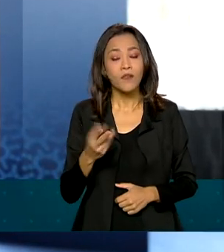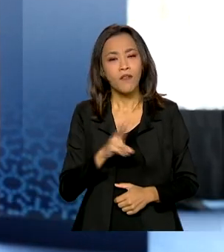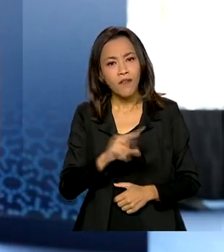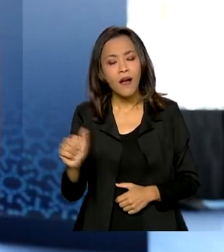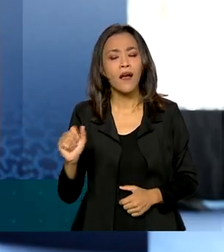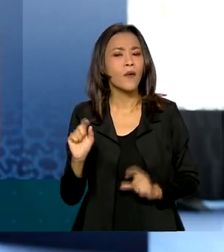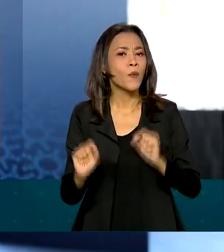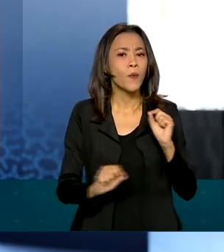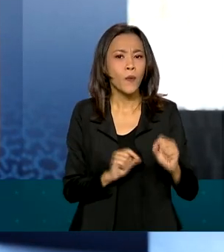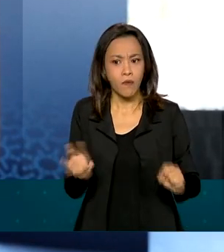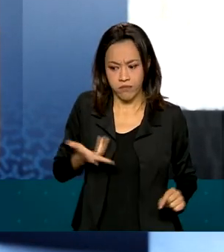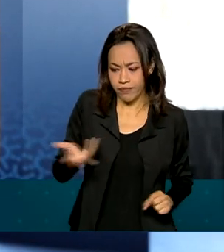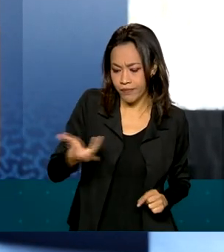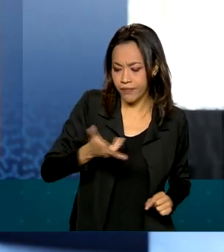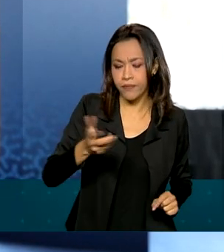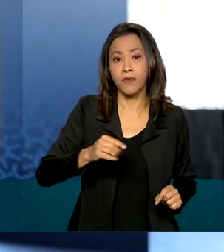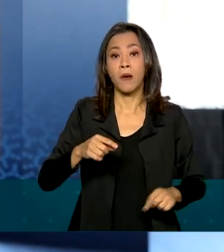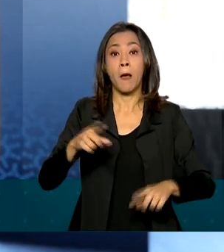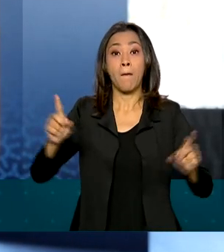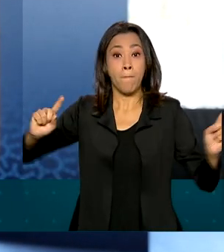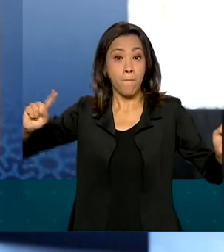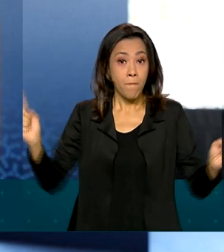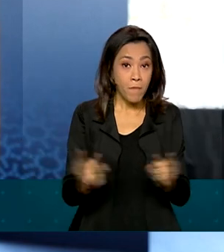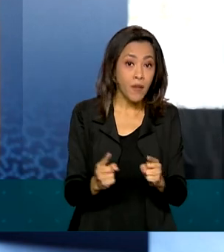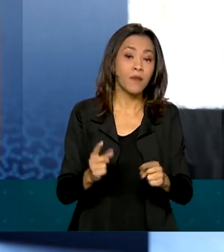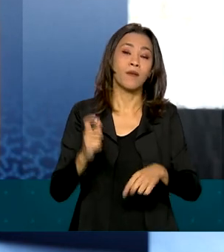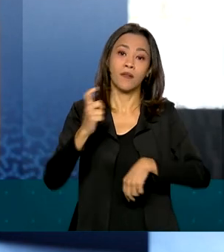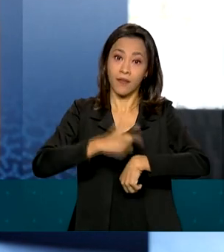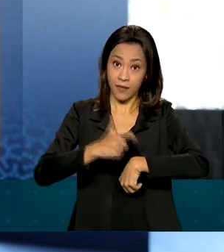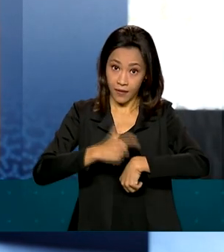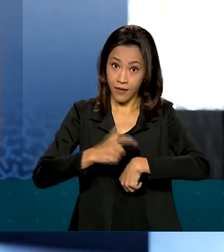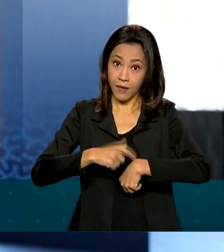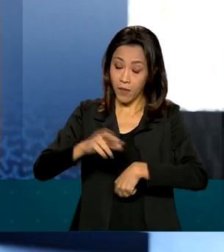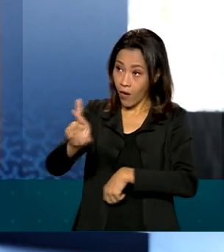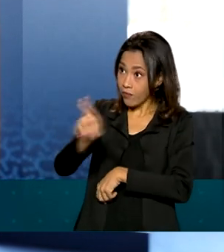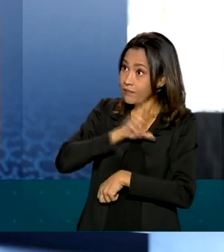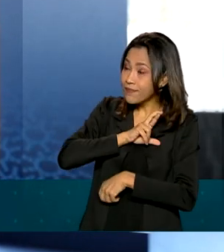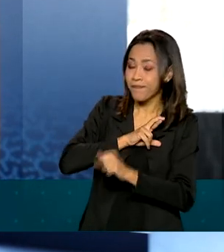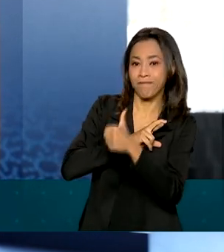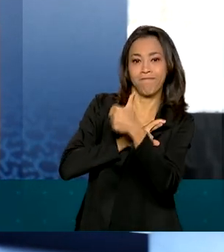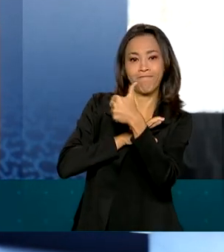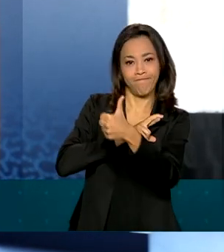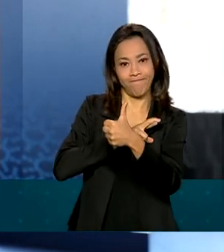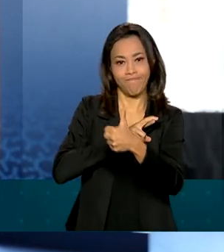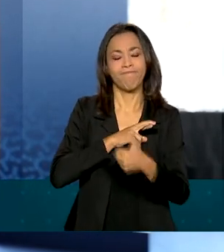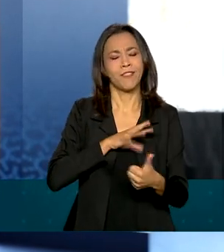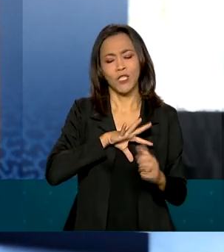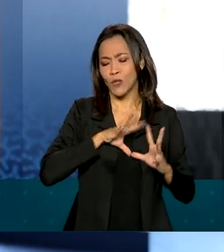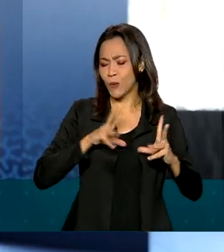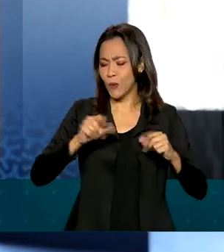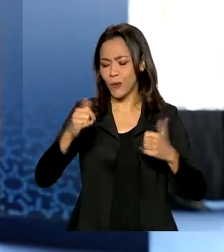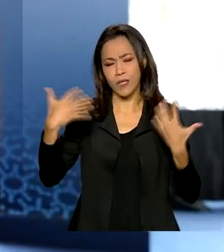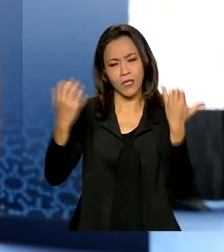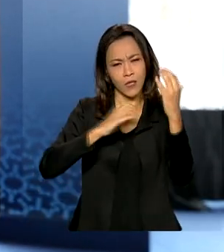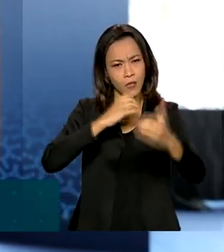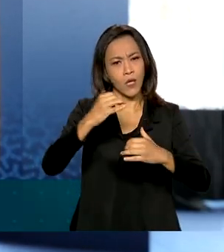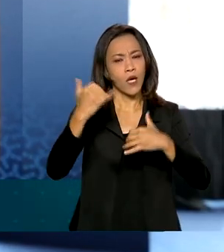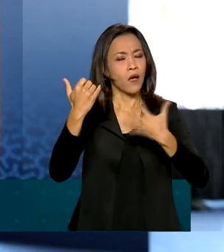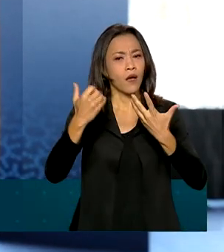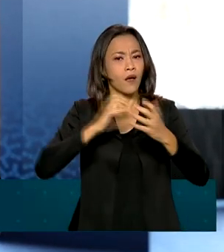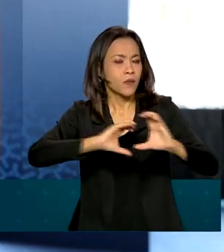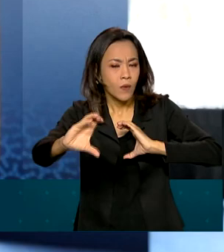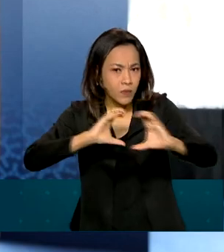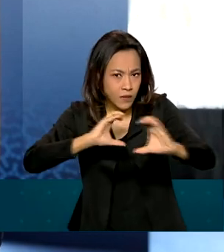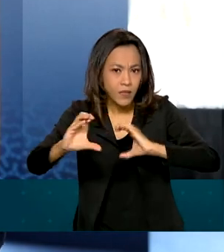velocidade, menor tempo de latência, ou seja, tempo de resposta muito menor em todas as comunicações entre